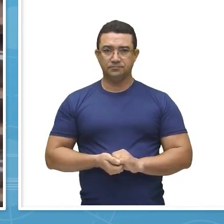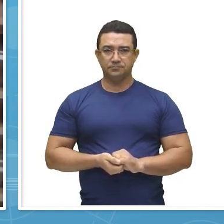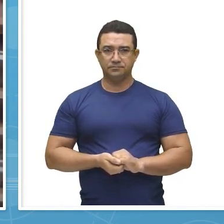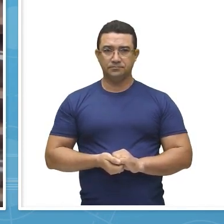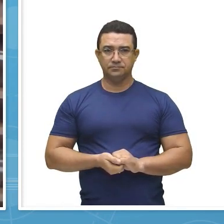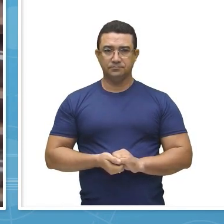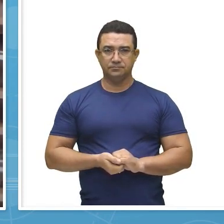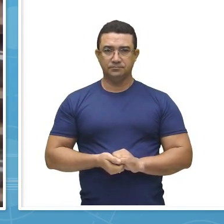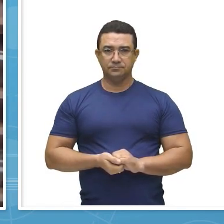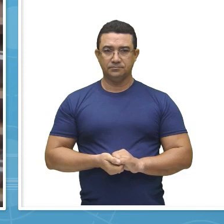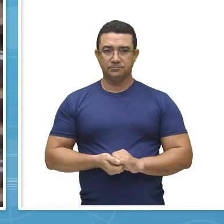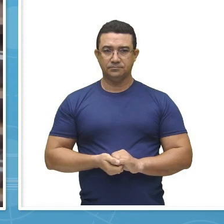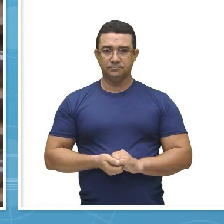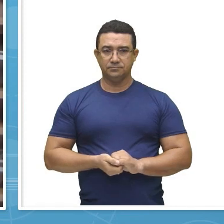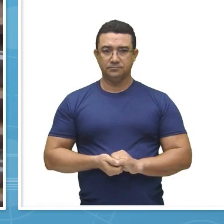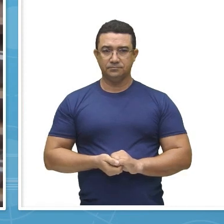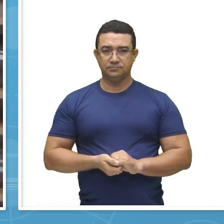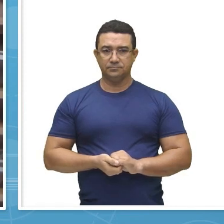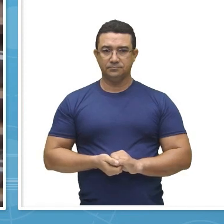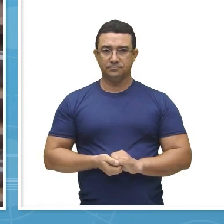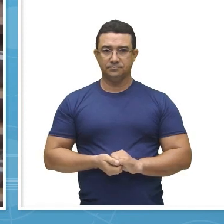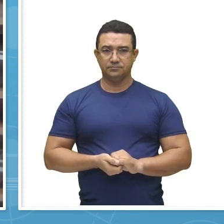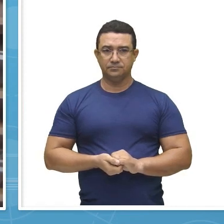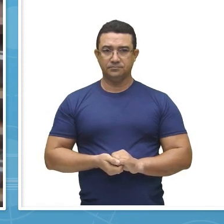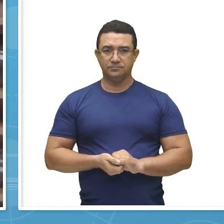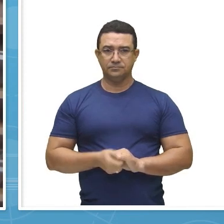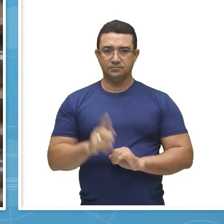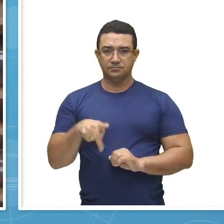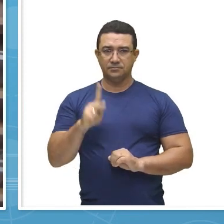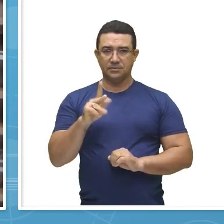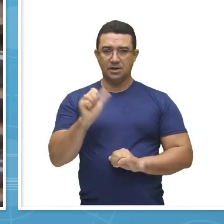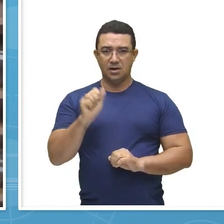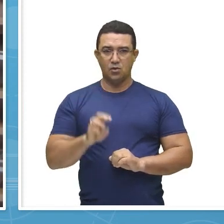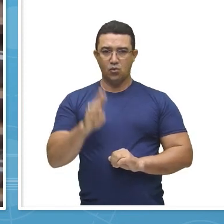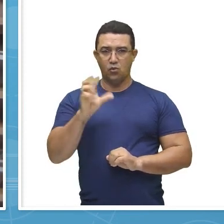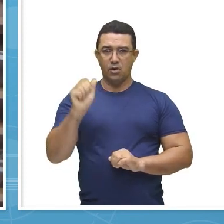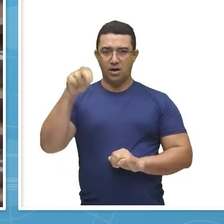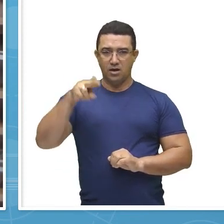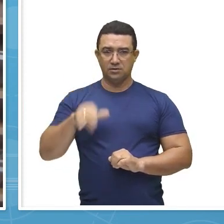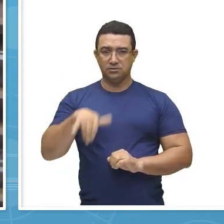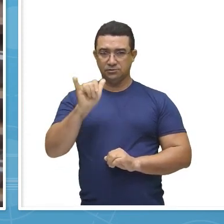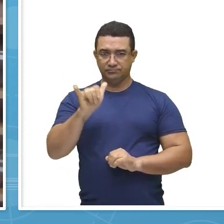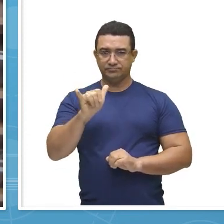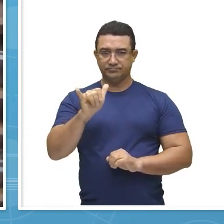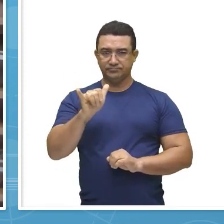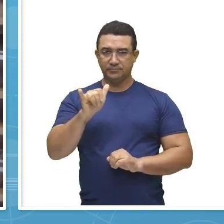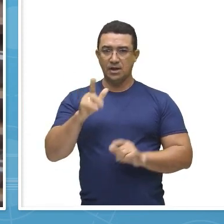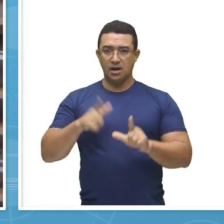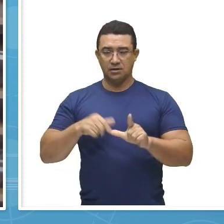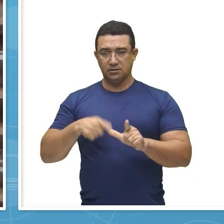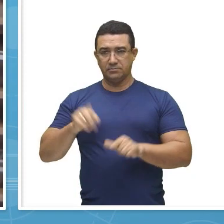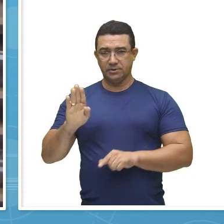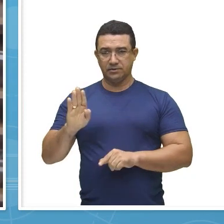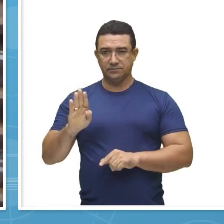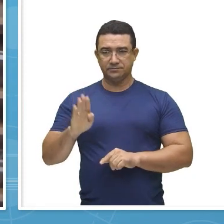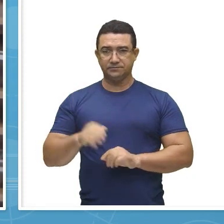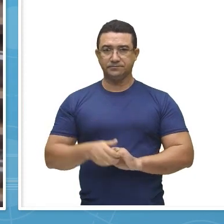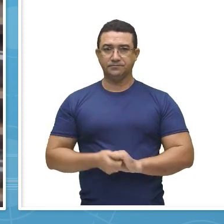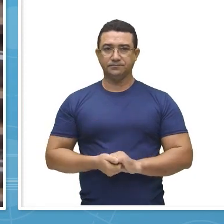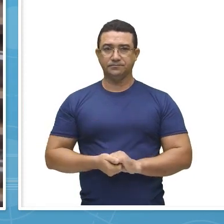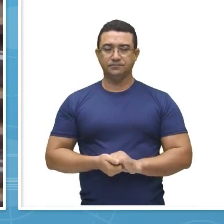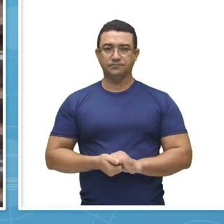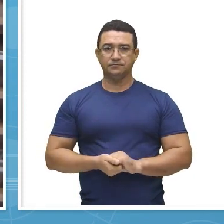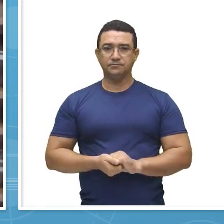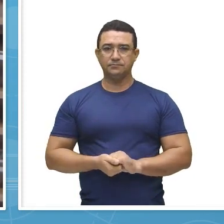Eu gosto de ler o nome de vocês. Vamos lá. A Cauane, da Escola Estadual Duque de Caxias, letra B. Quem